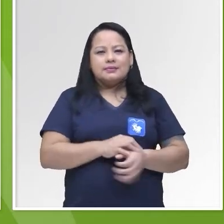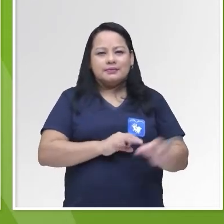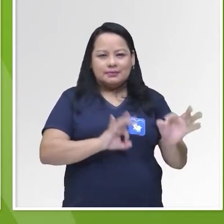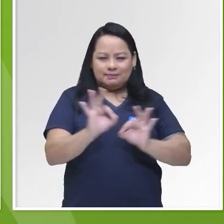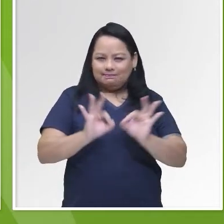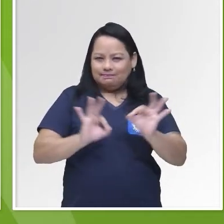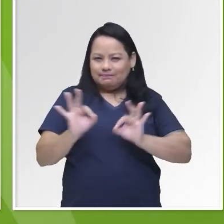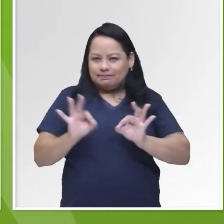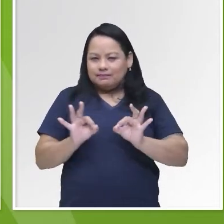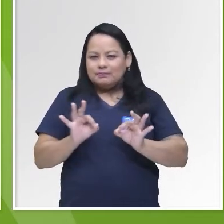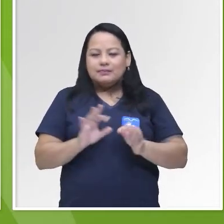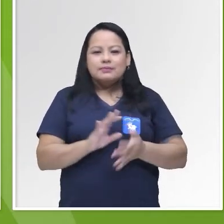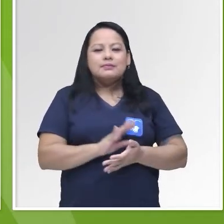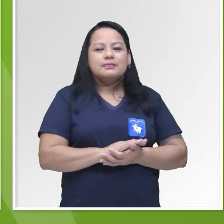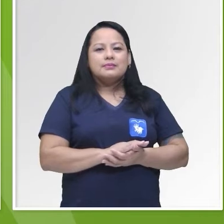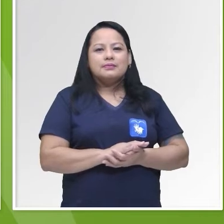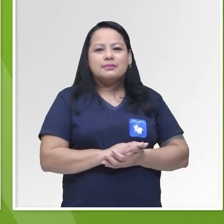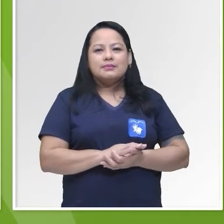Produzindo